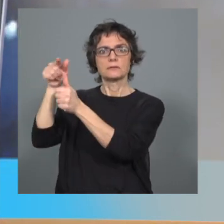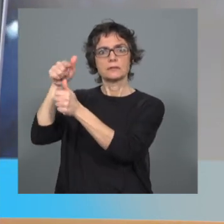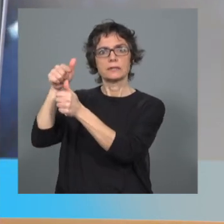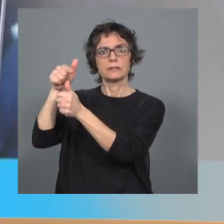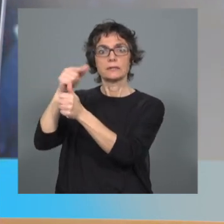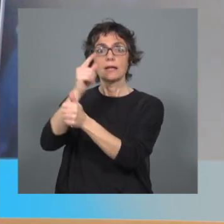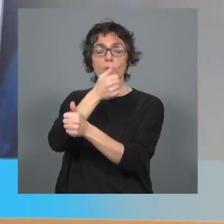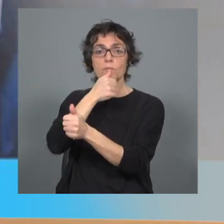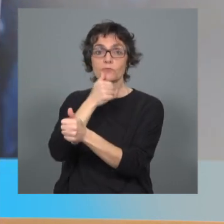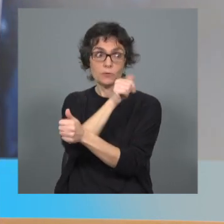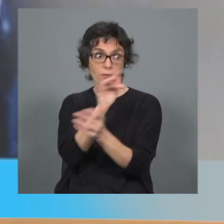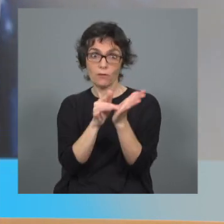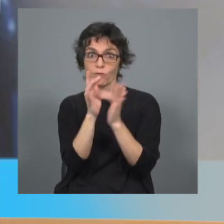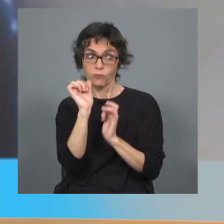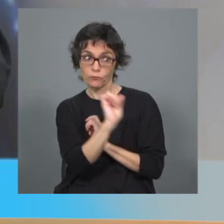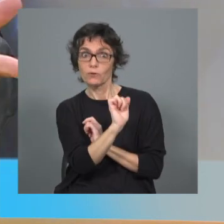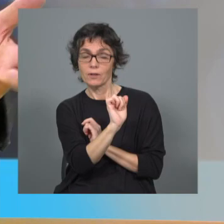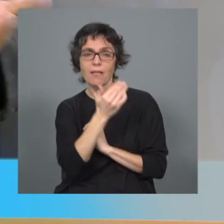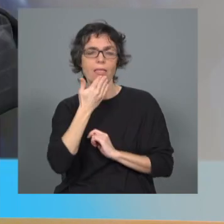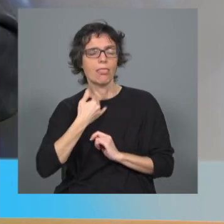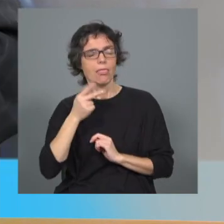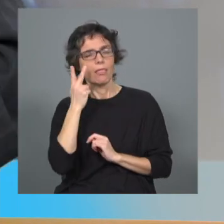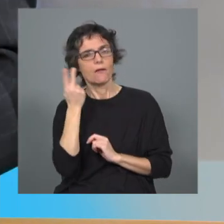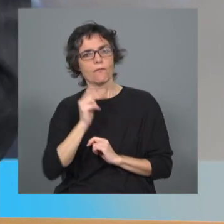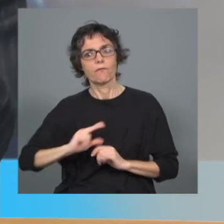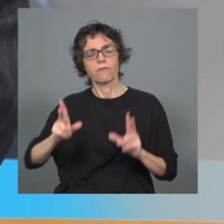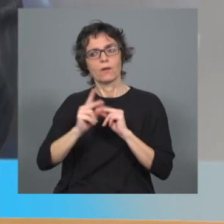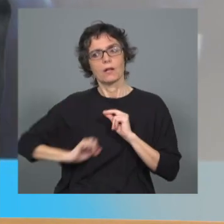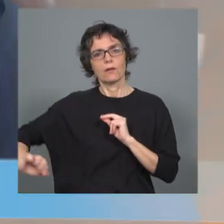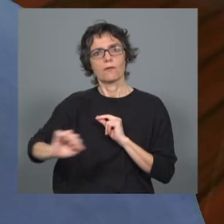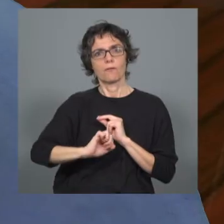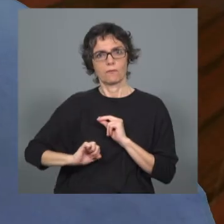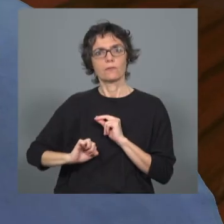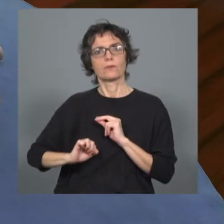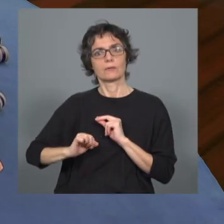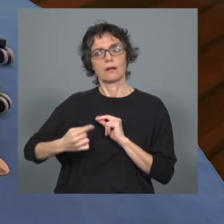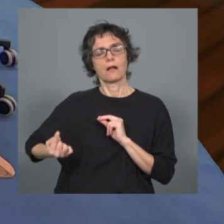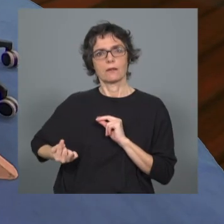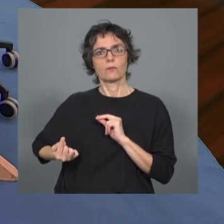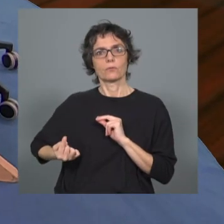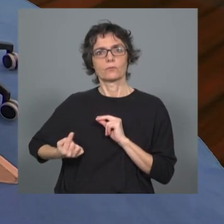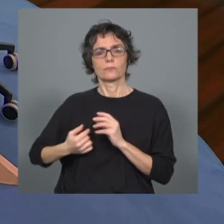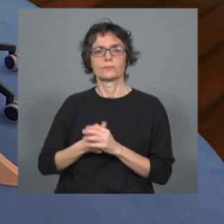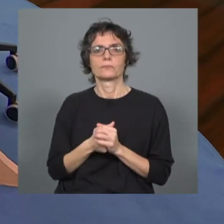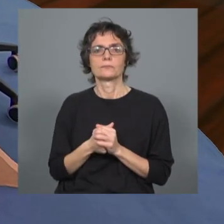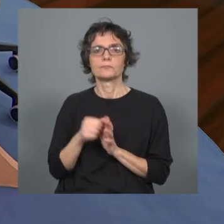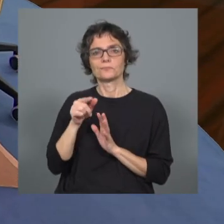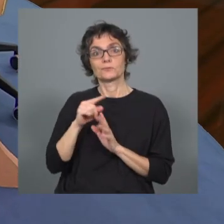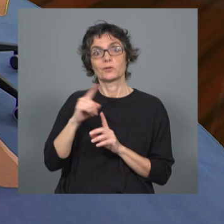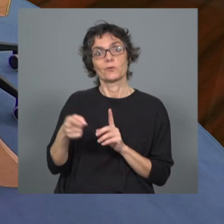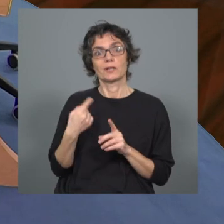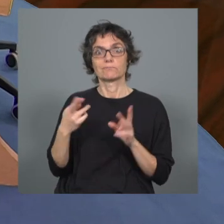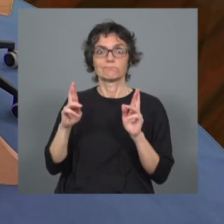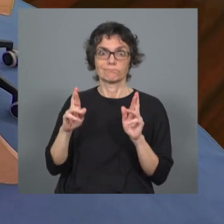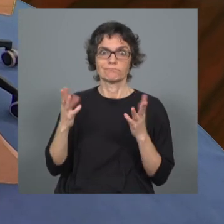que nós temos esta vida nova que nós vivemos e que acreditamos profundamente. E convém passar a mensagem também este ano, que talvez seja melhor esperar alguma coisa e não